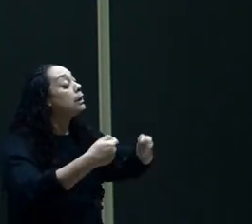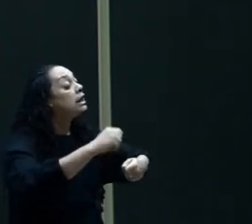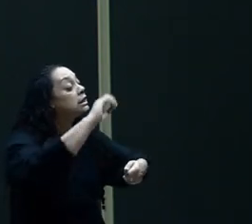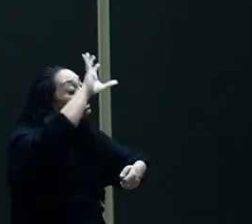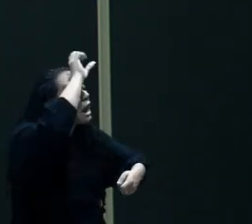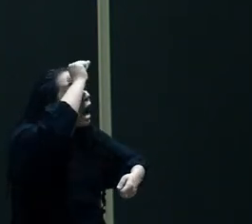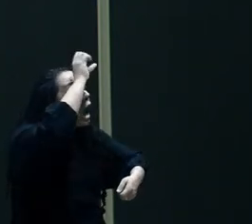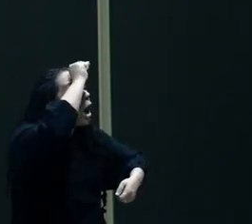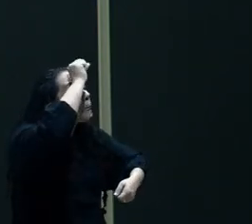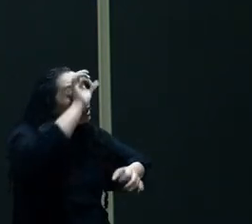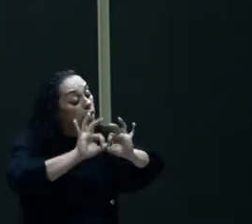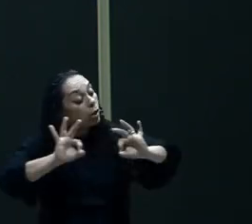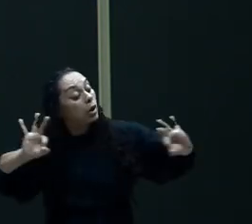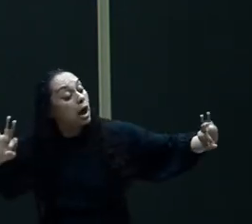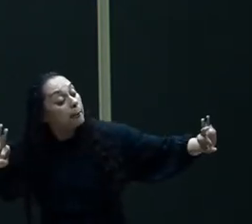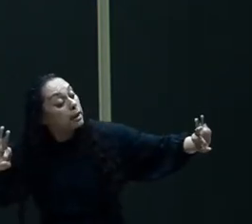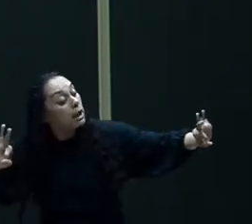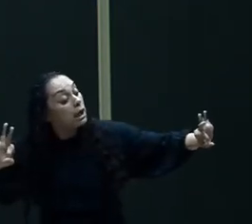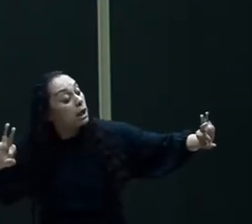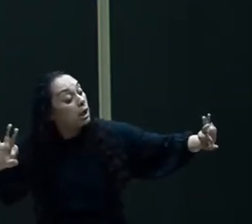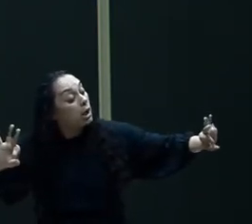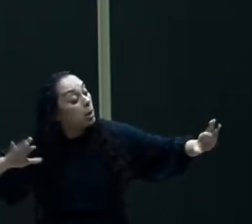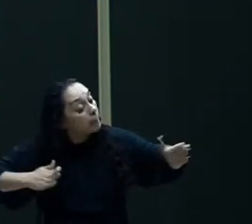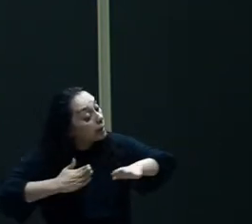caminho a promessa vai se cumprir